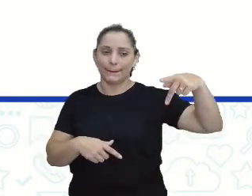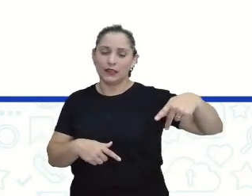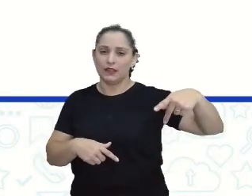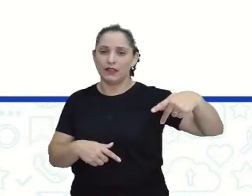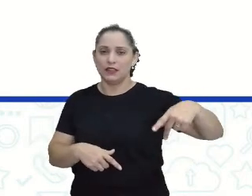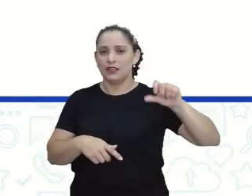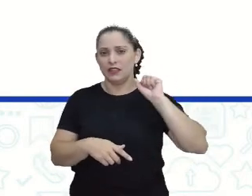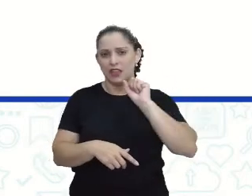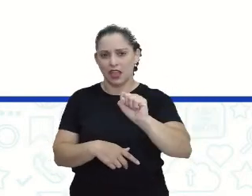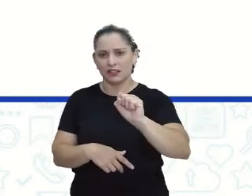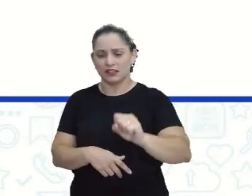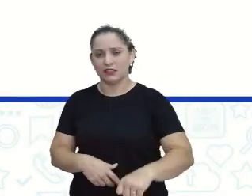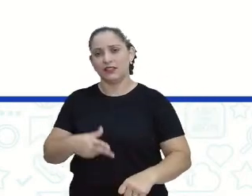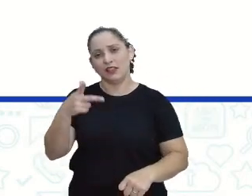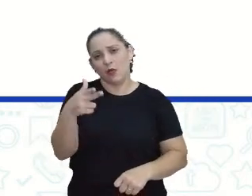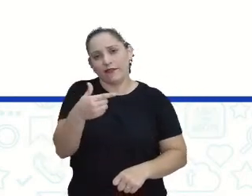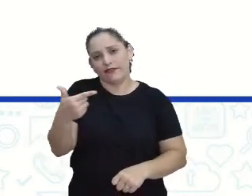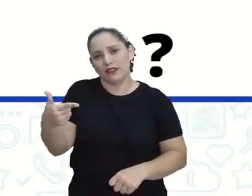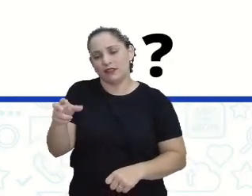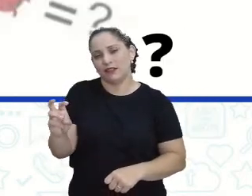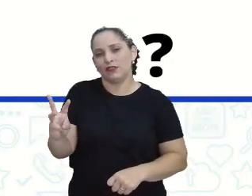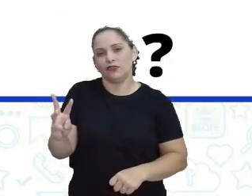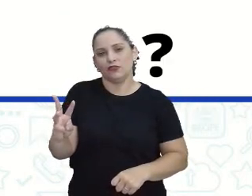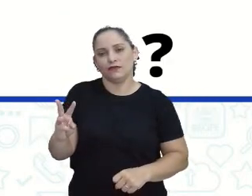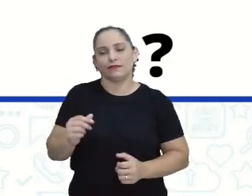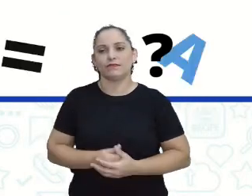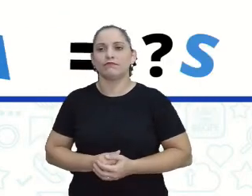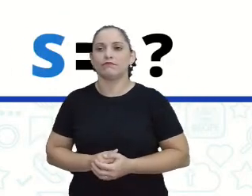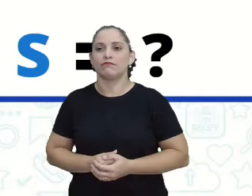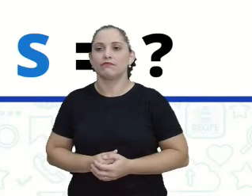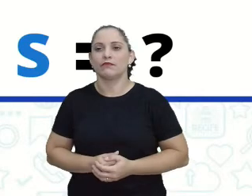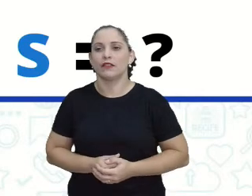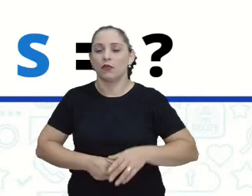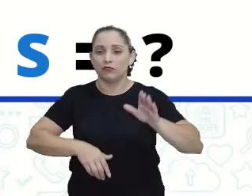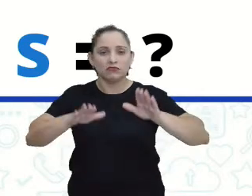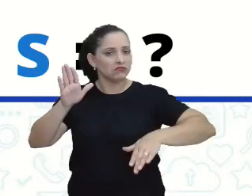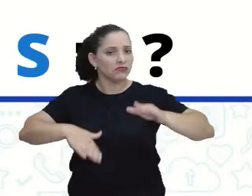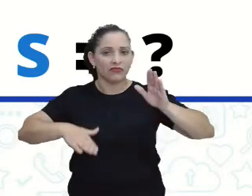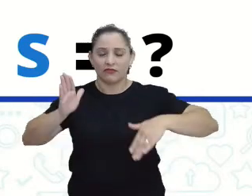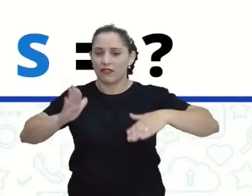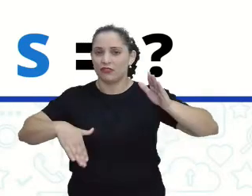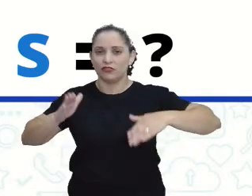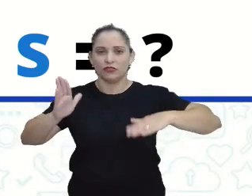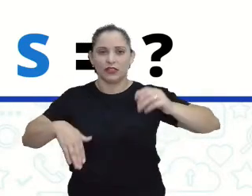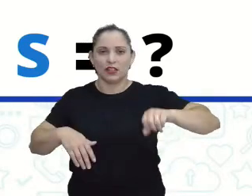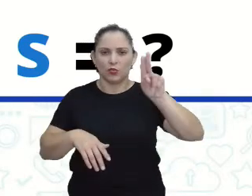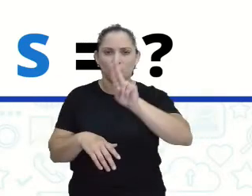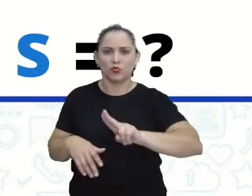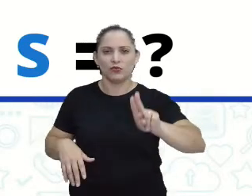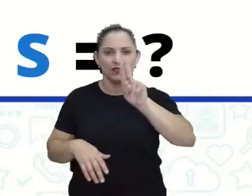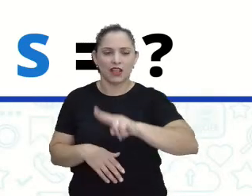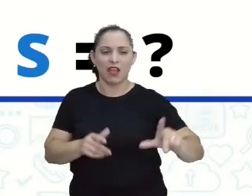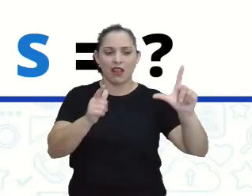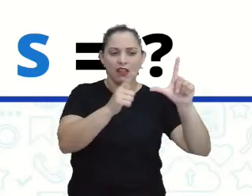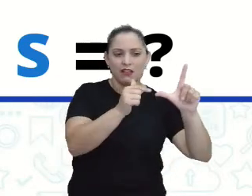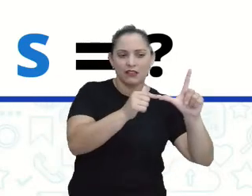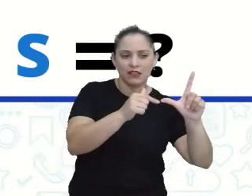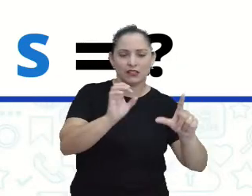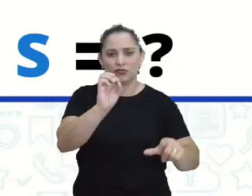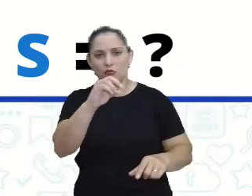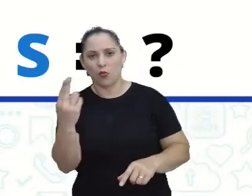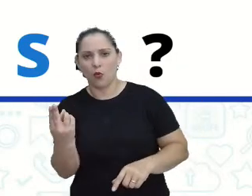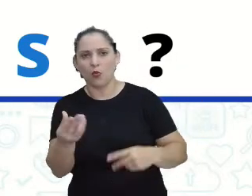igual a 23. Então percebe que tanto faz você usar as letras quanto aqueles símbolos que você